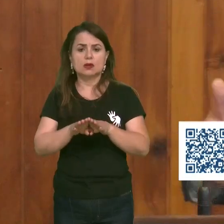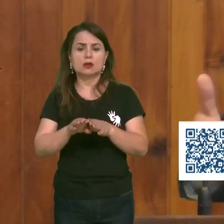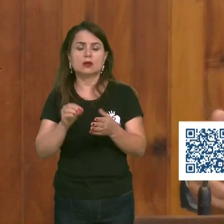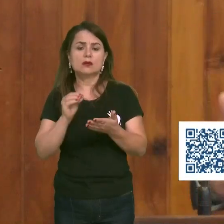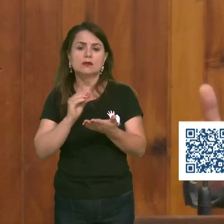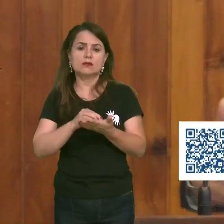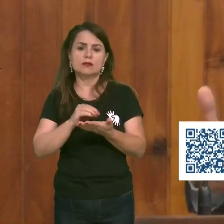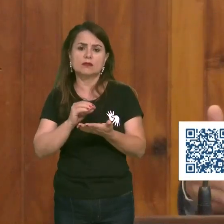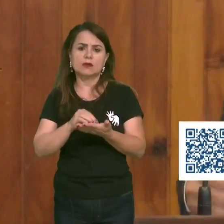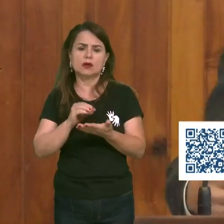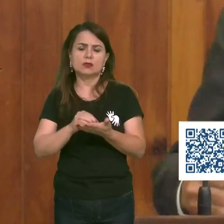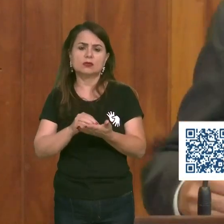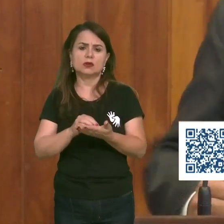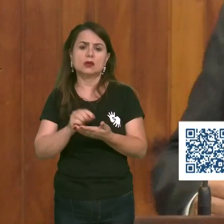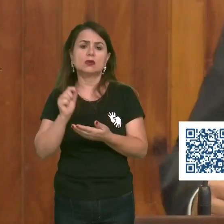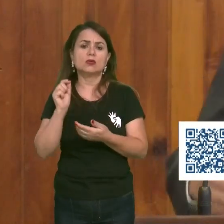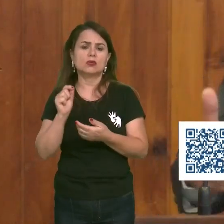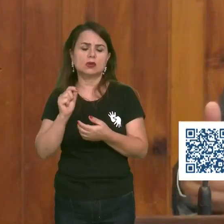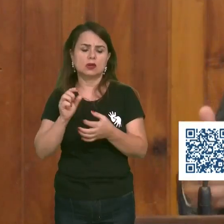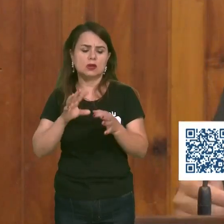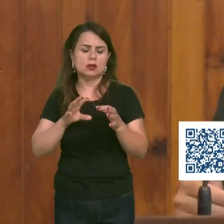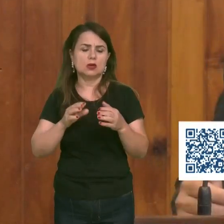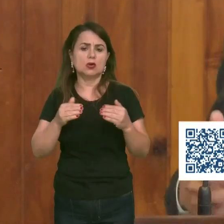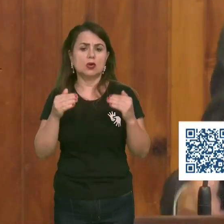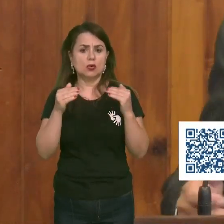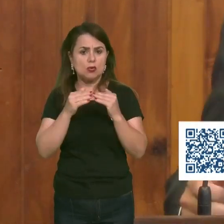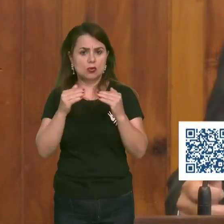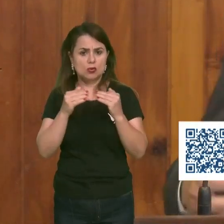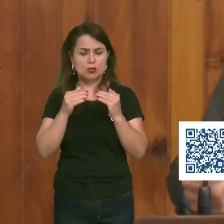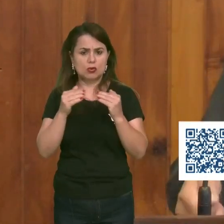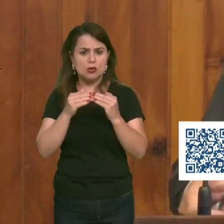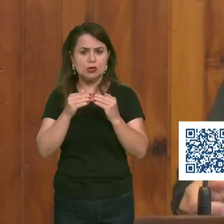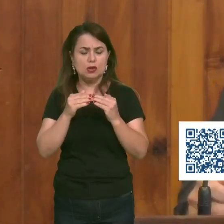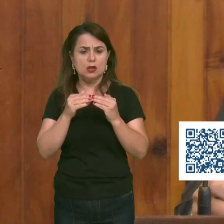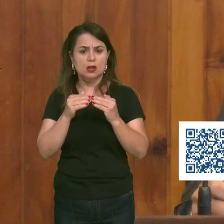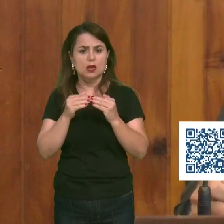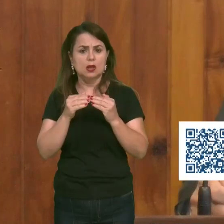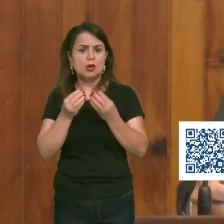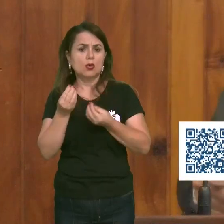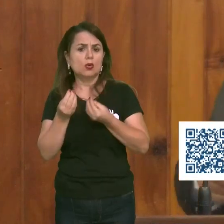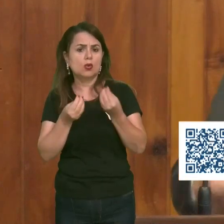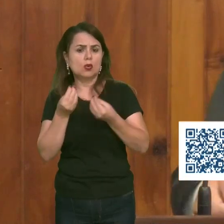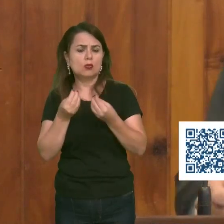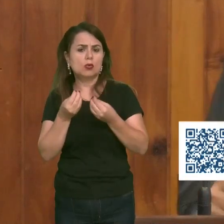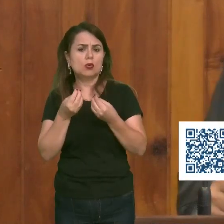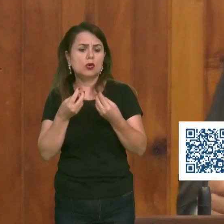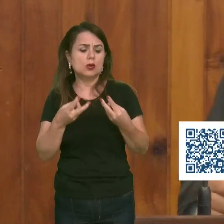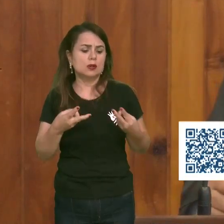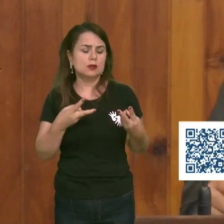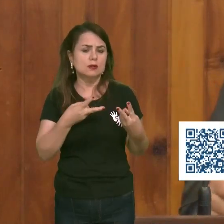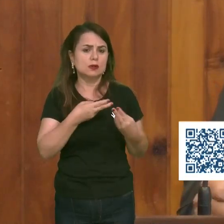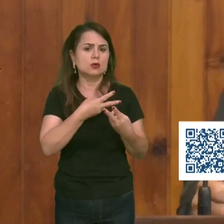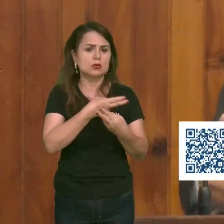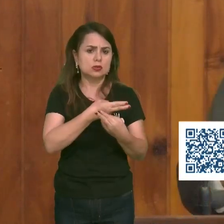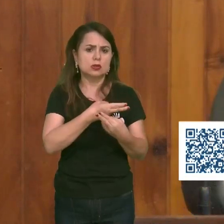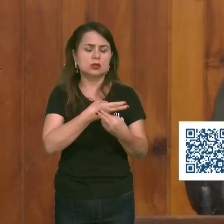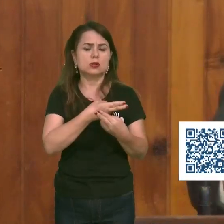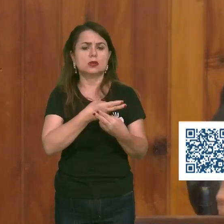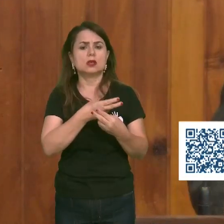de alinhamento aí das questões de atendimento de cirúrgico é pronto atendimento